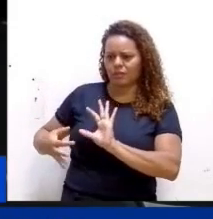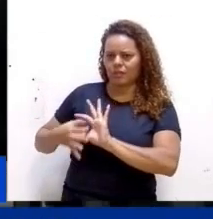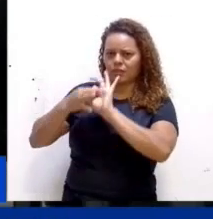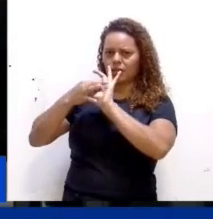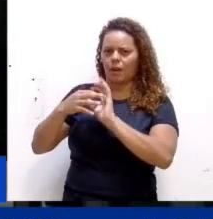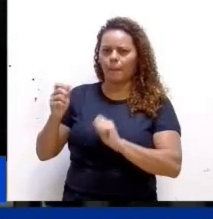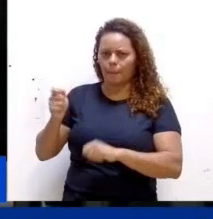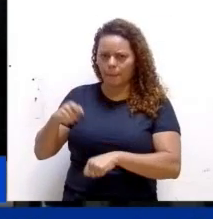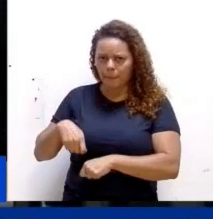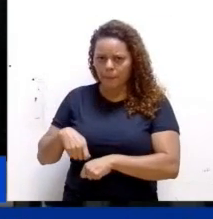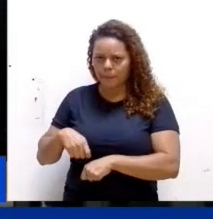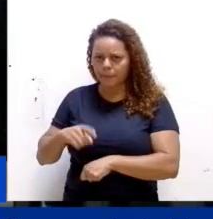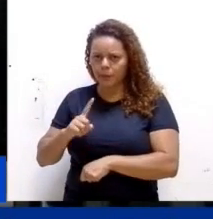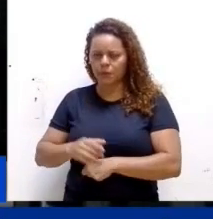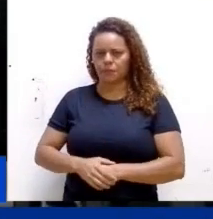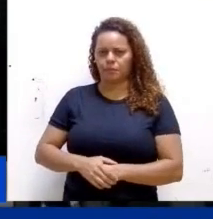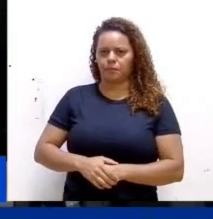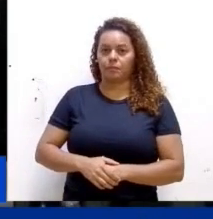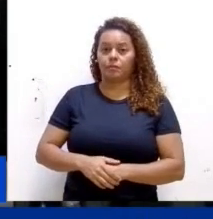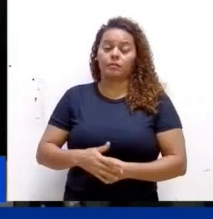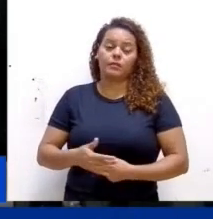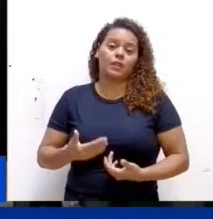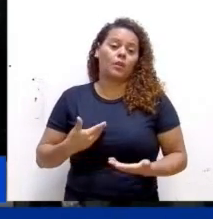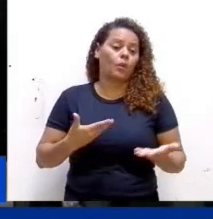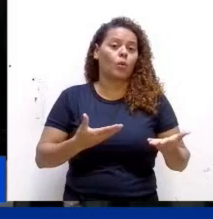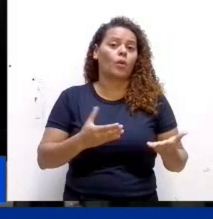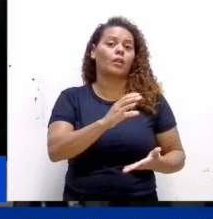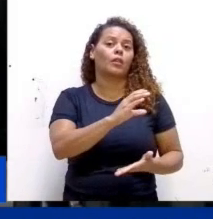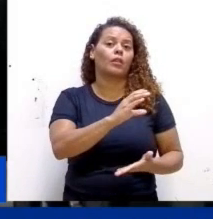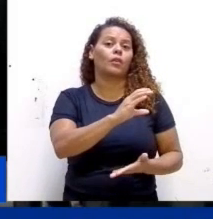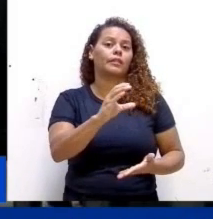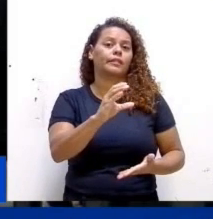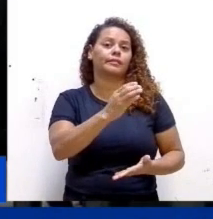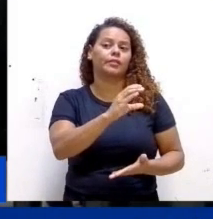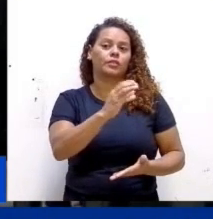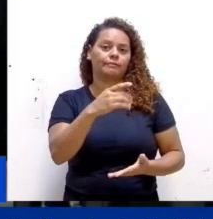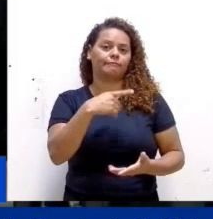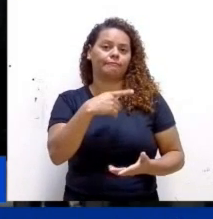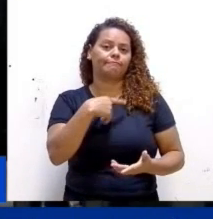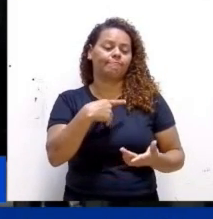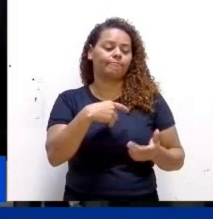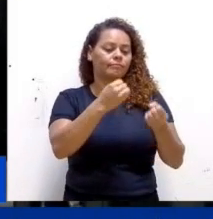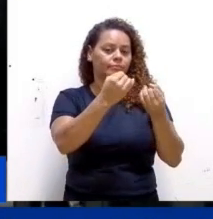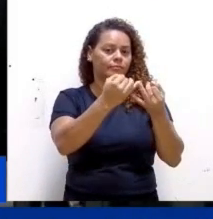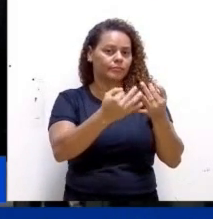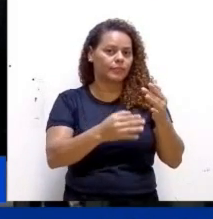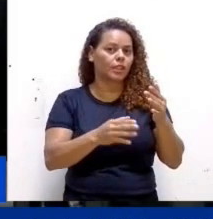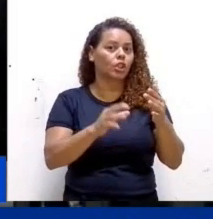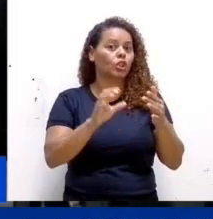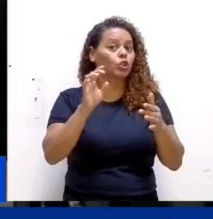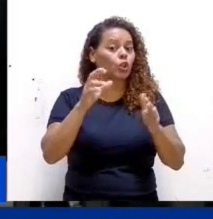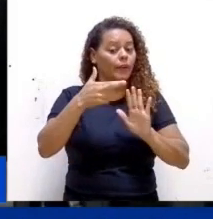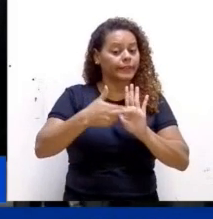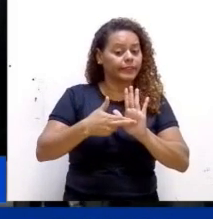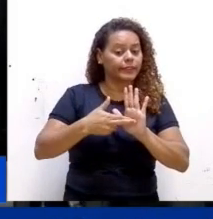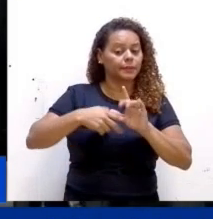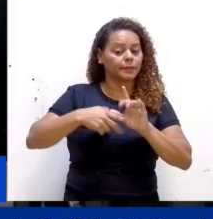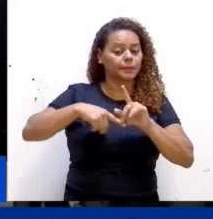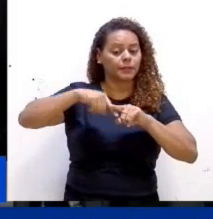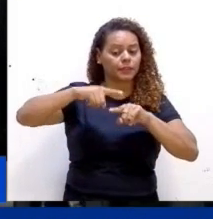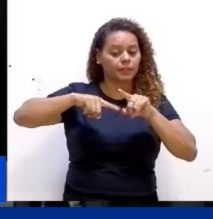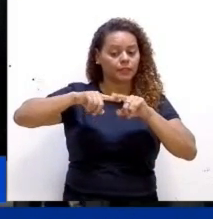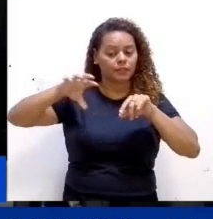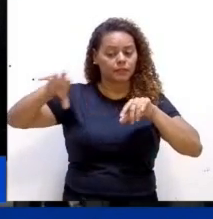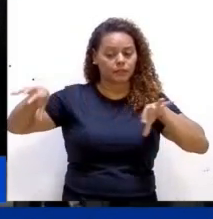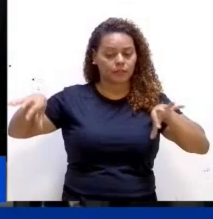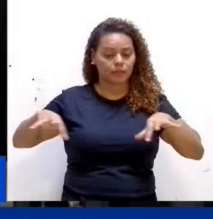Nosso Código Civil, ele apenas indica, ele sugere os regimes de bem. Permanece mais de ampla do auditório